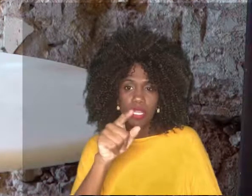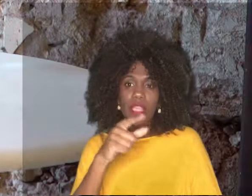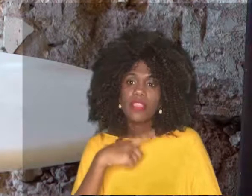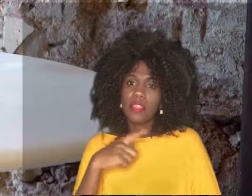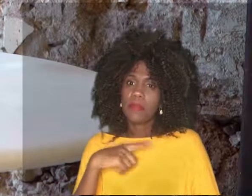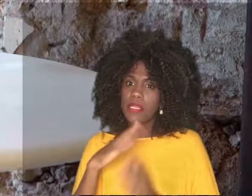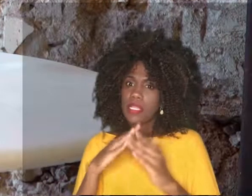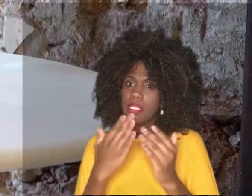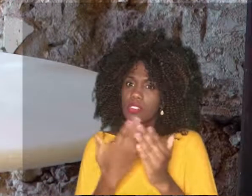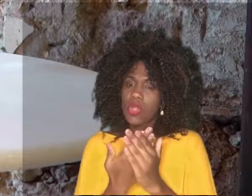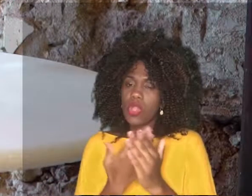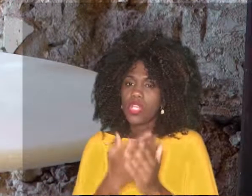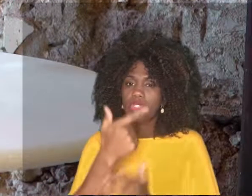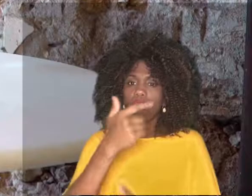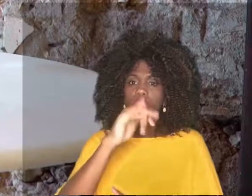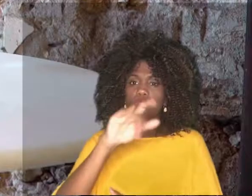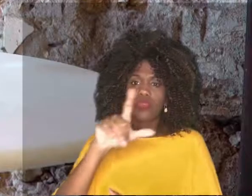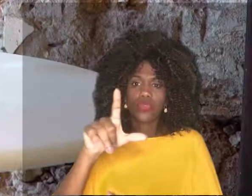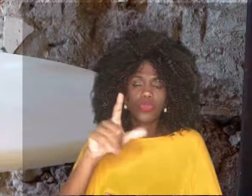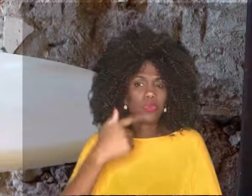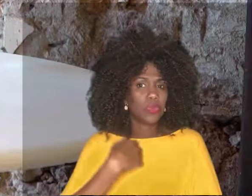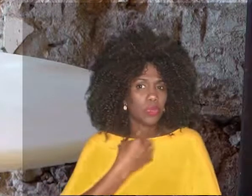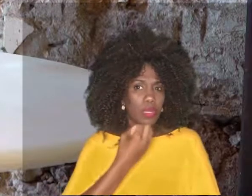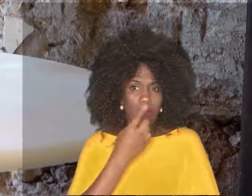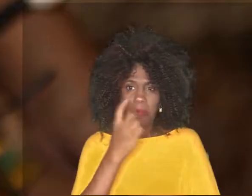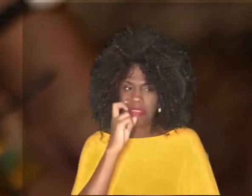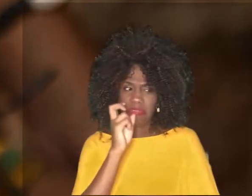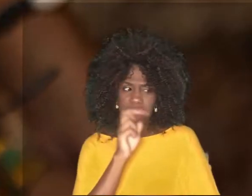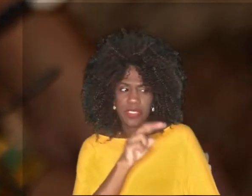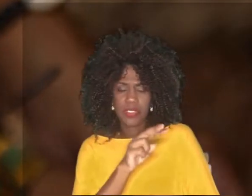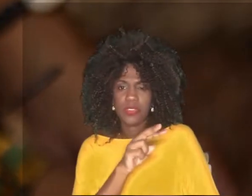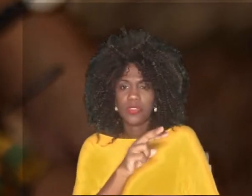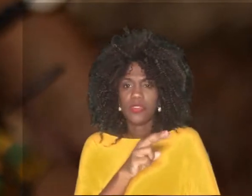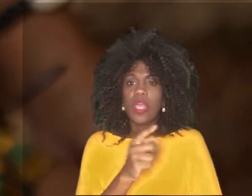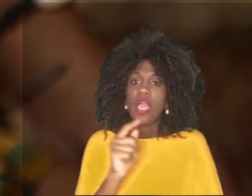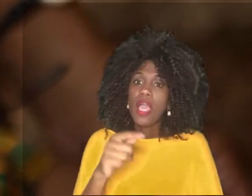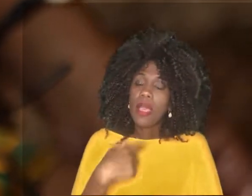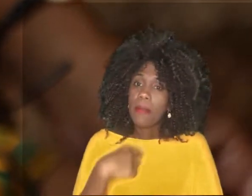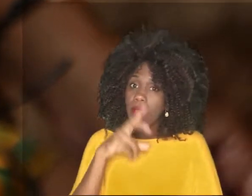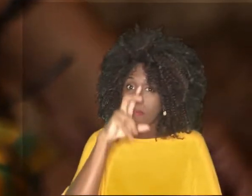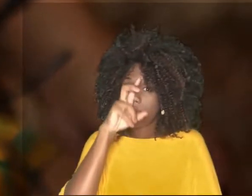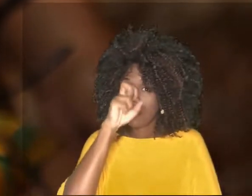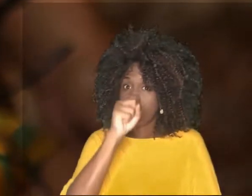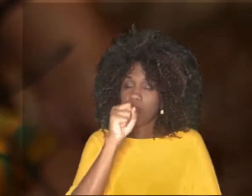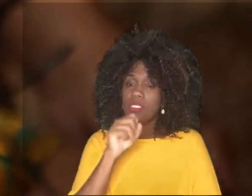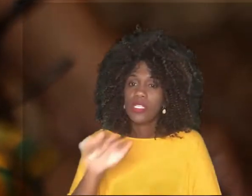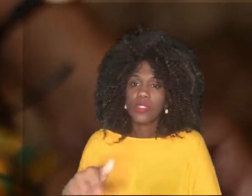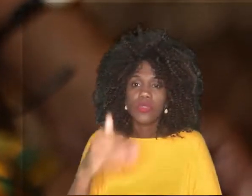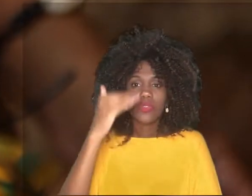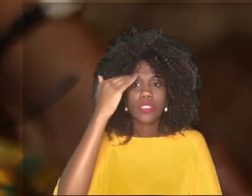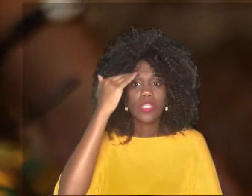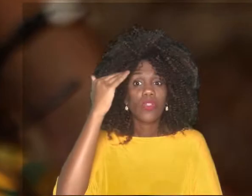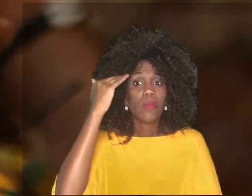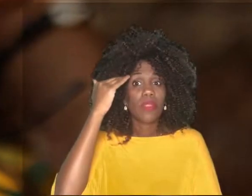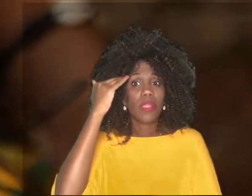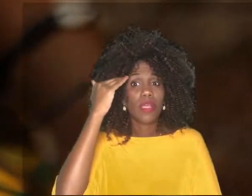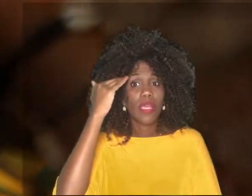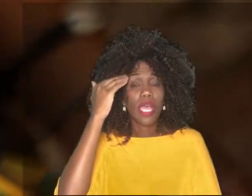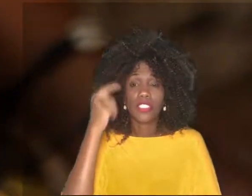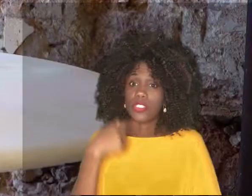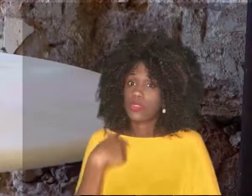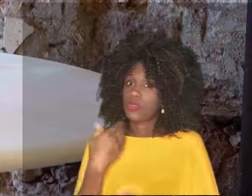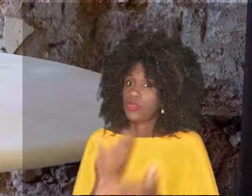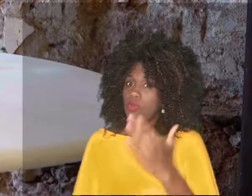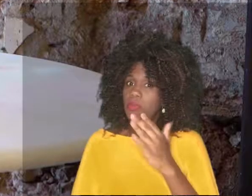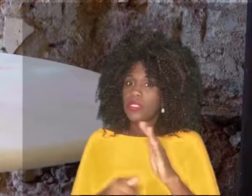até mesmo no Colégio 2 de Julho, aquilo não era bem visto. Por força do candomblé, eu acho que a gente não perdia a